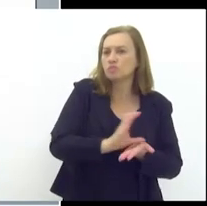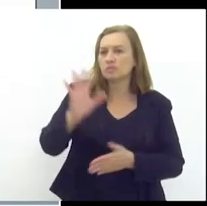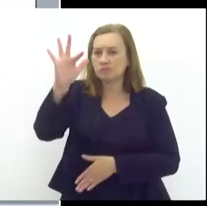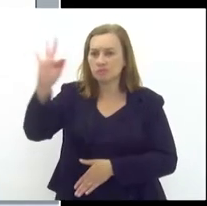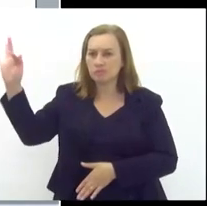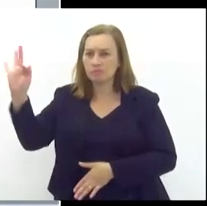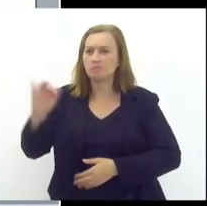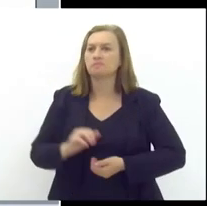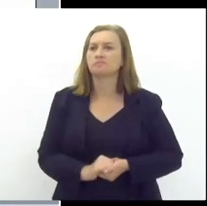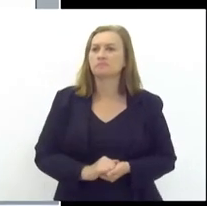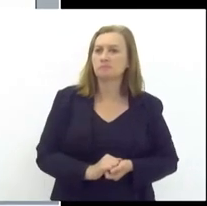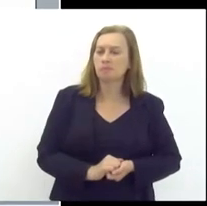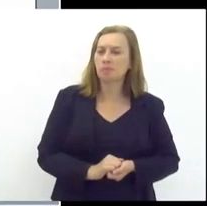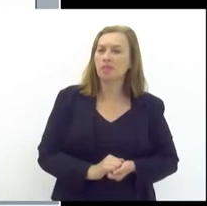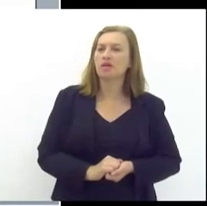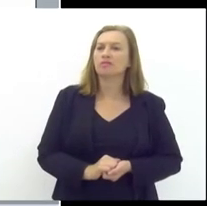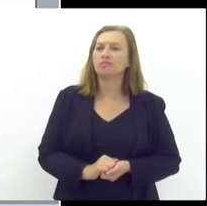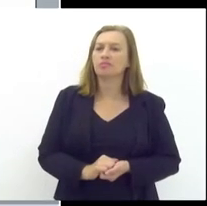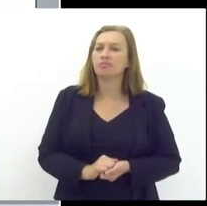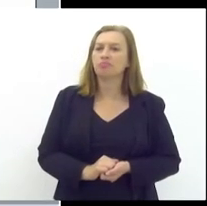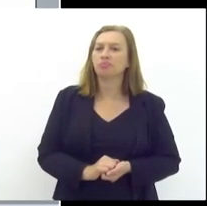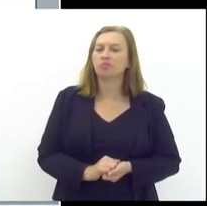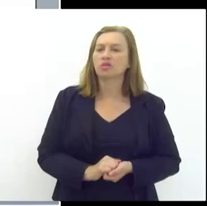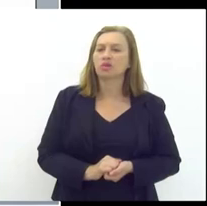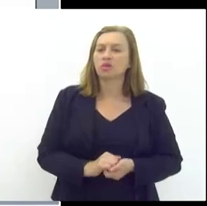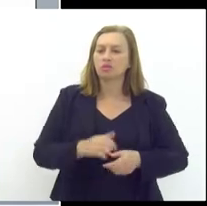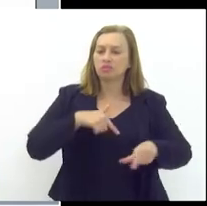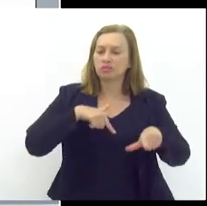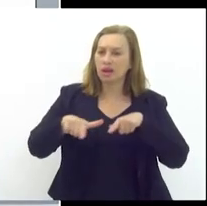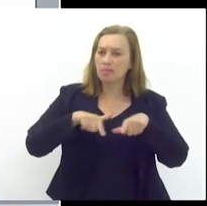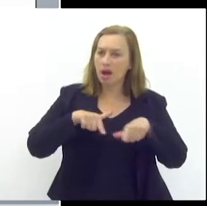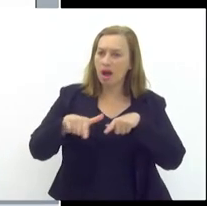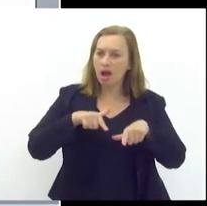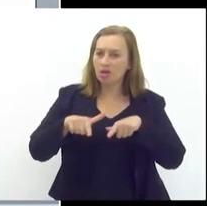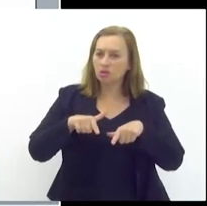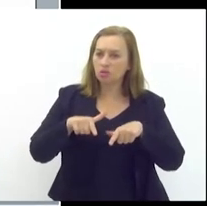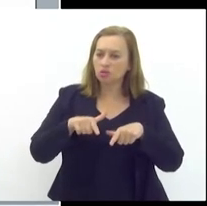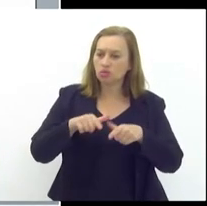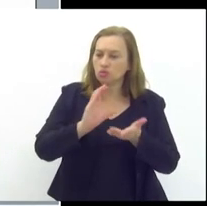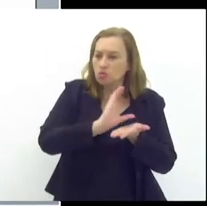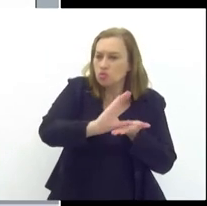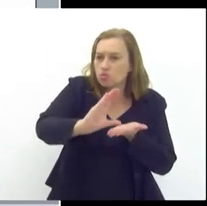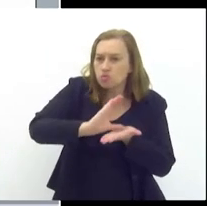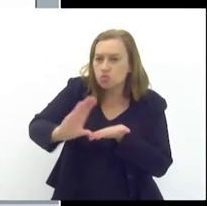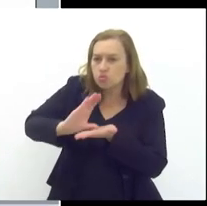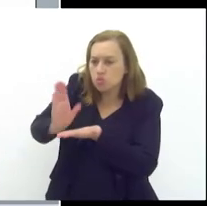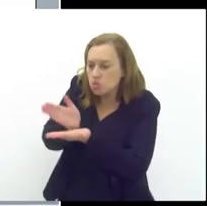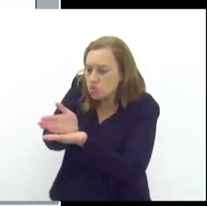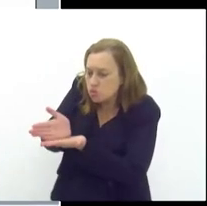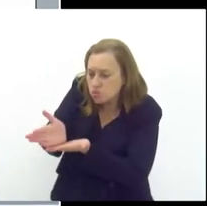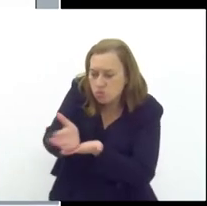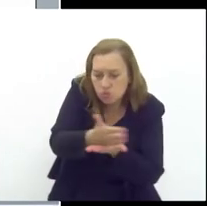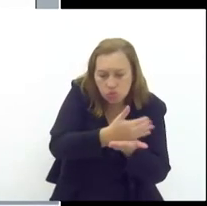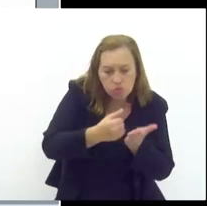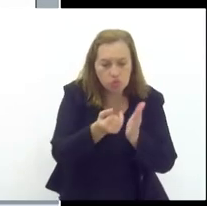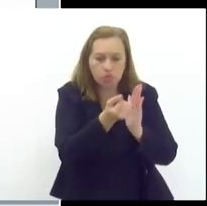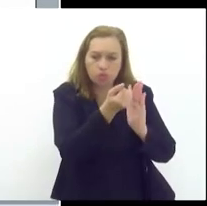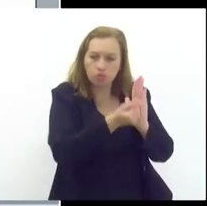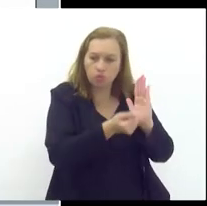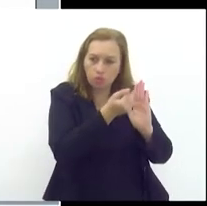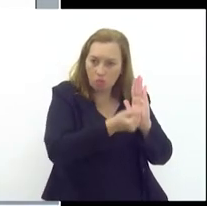terá Conselho Federal ativo terá a função distributiva da arrecadação dos impostos